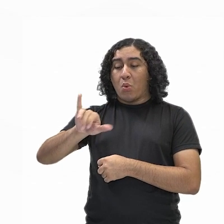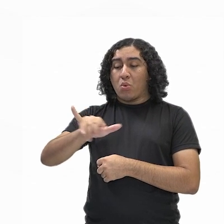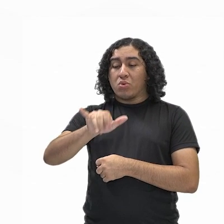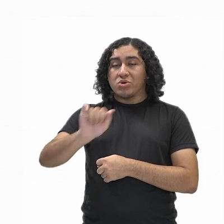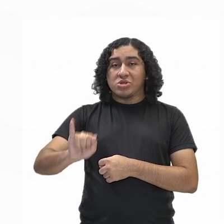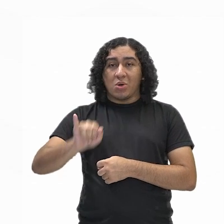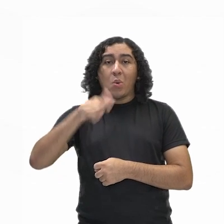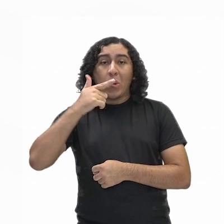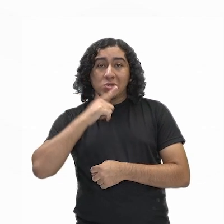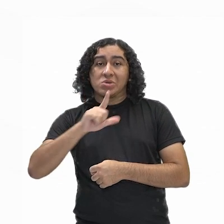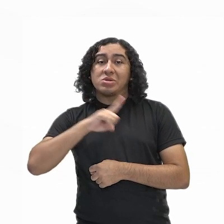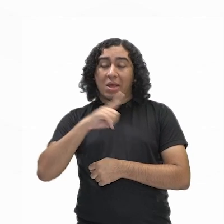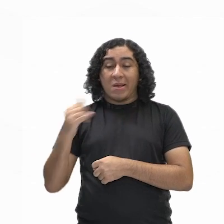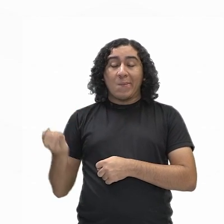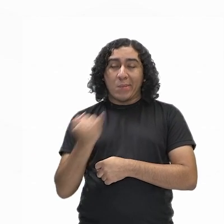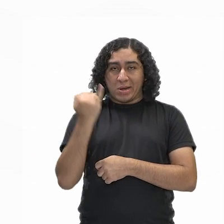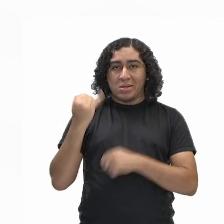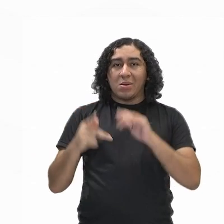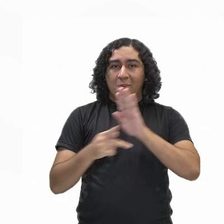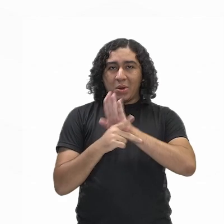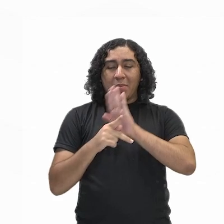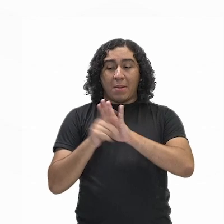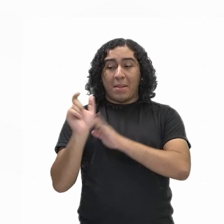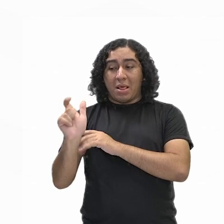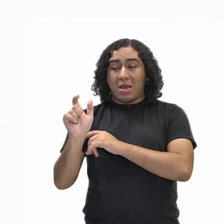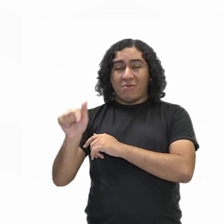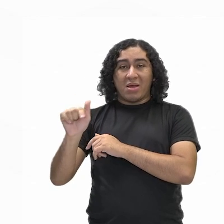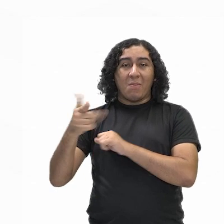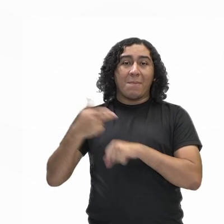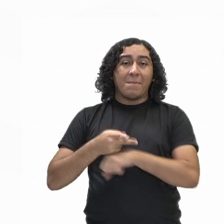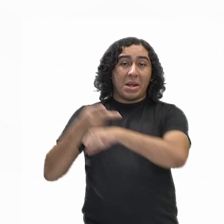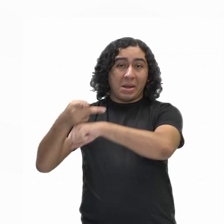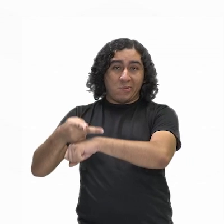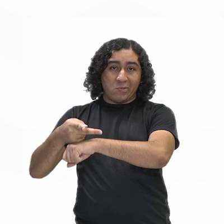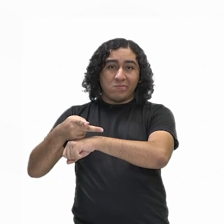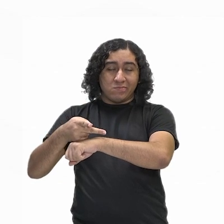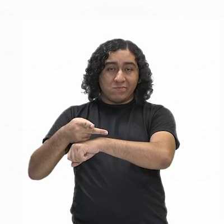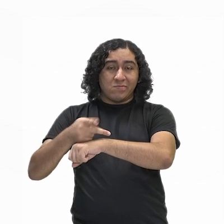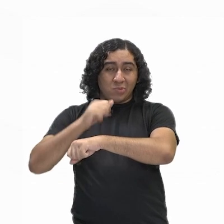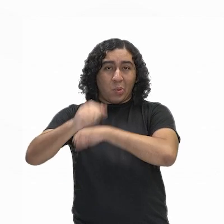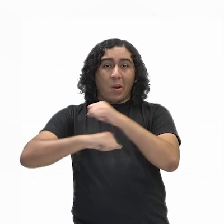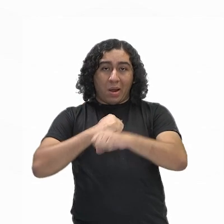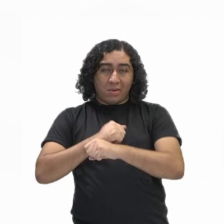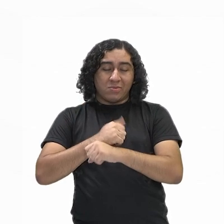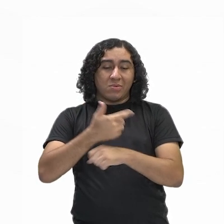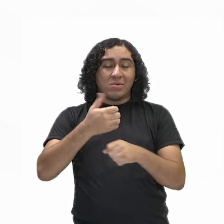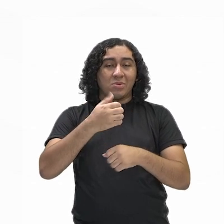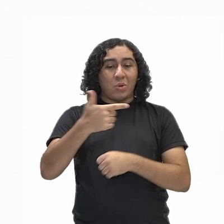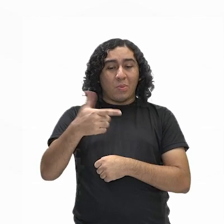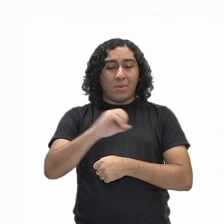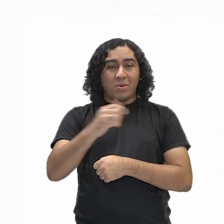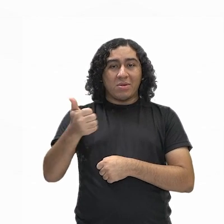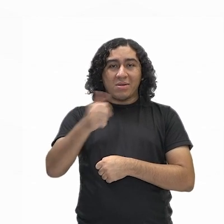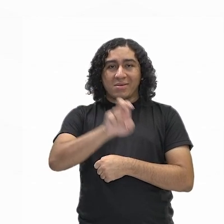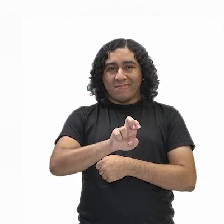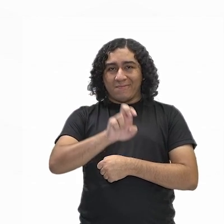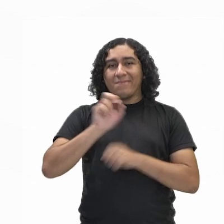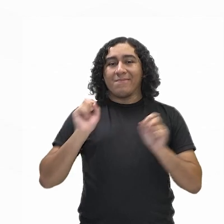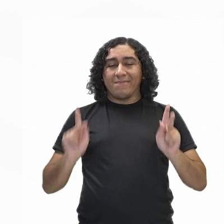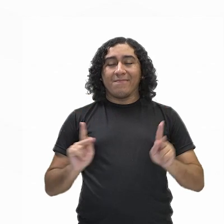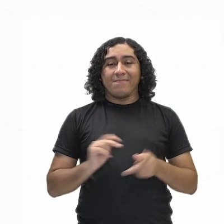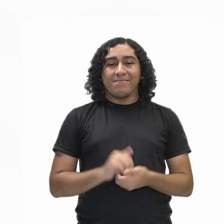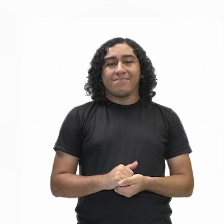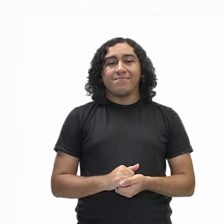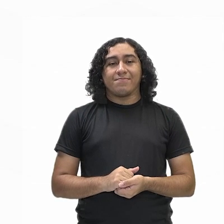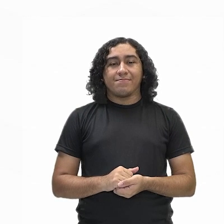essa relevância. Essa palavra, né, ganhou a palavra do ano no ano de 2015,